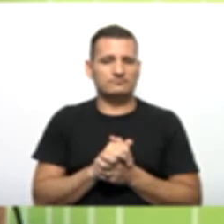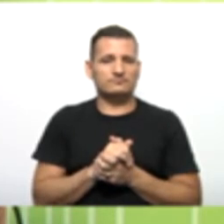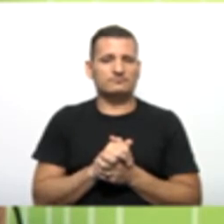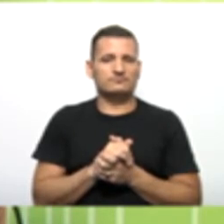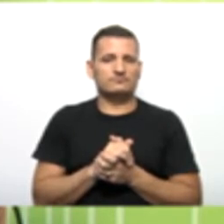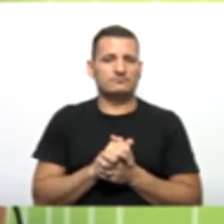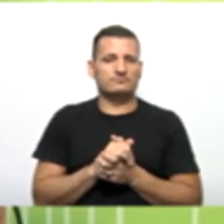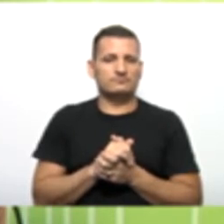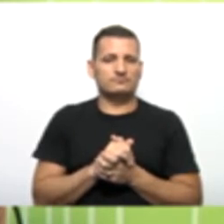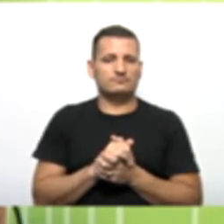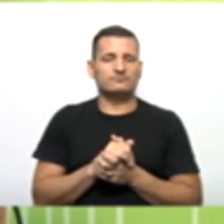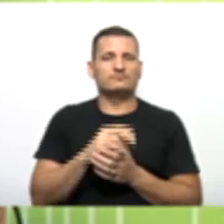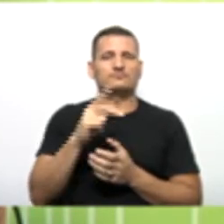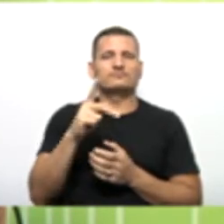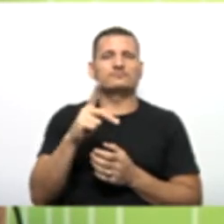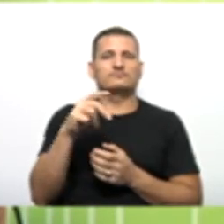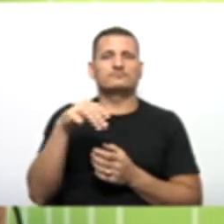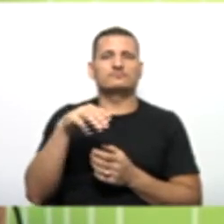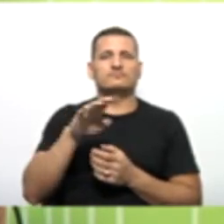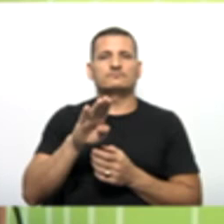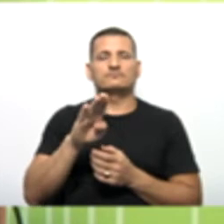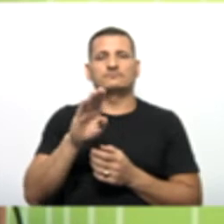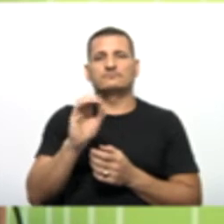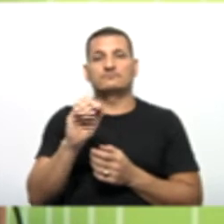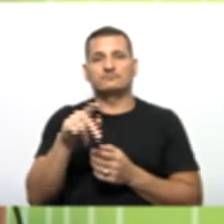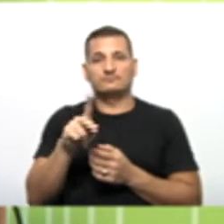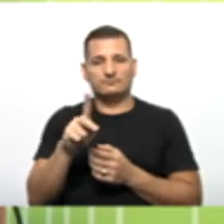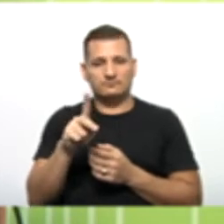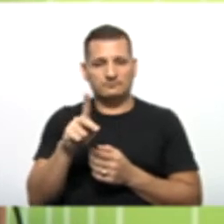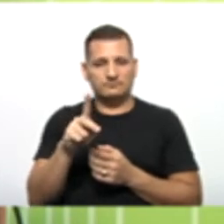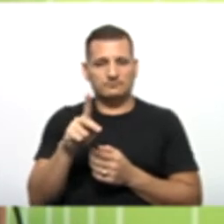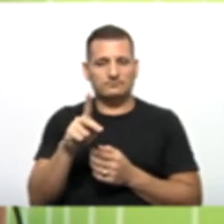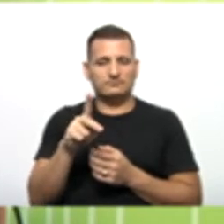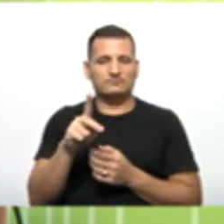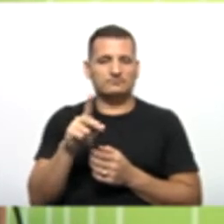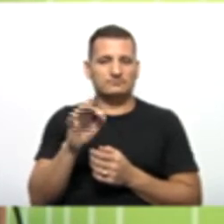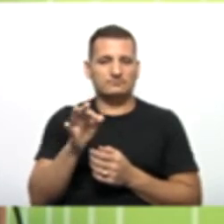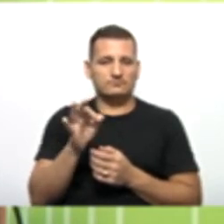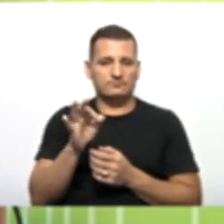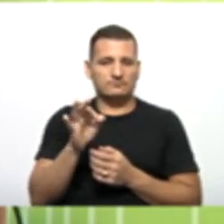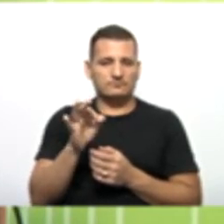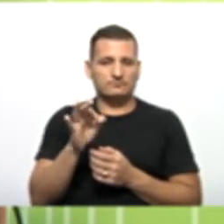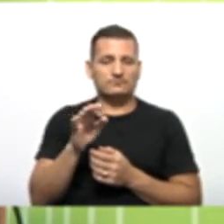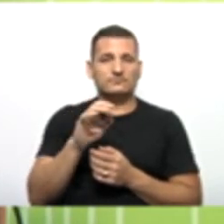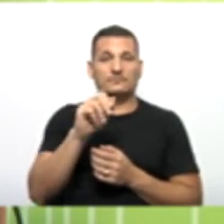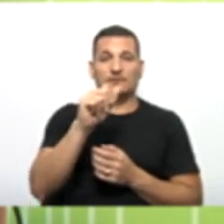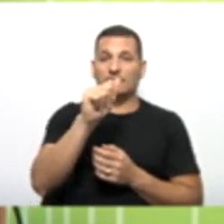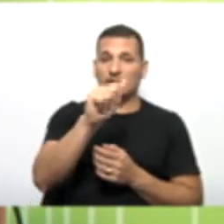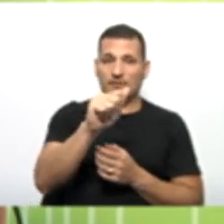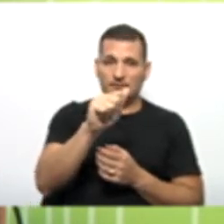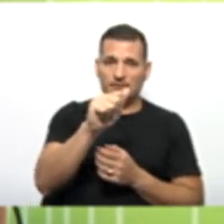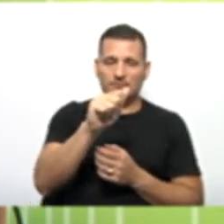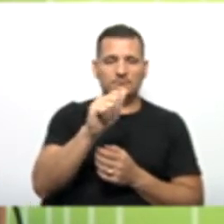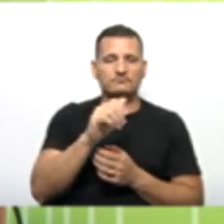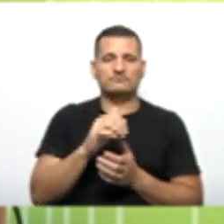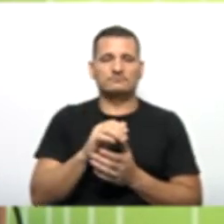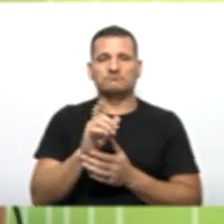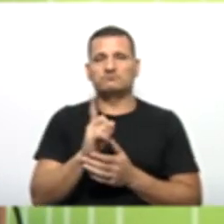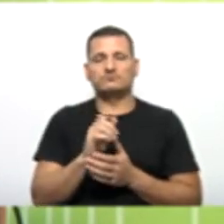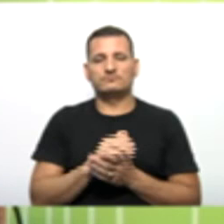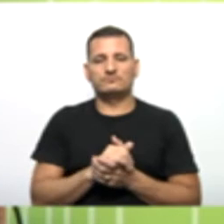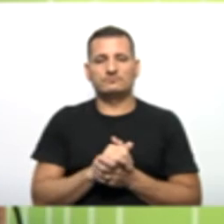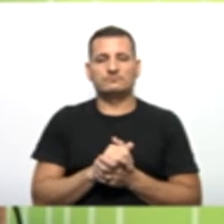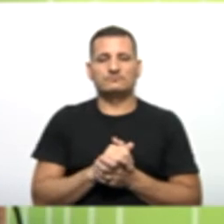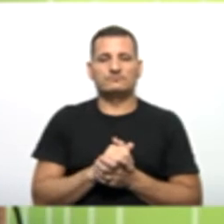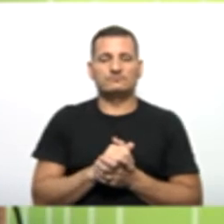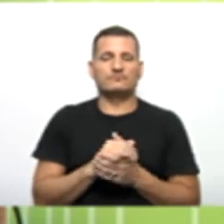macroprocesso do PMBOK. Então, a gente não pode ter essa aqui como alternativa. A alternativa A está excluída, não é isso, professor? Planejamento.